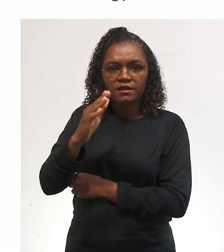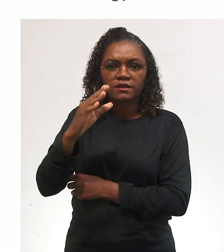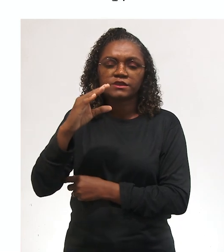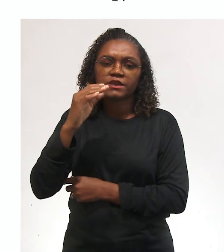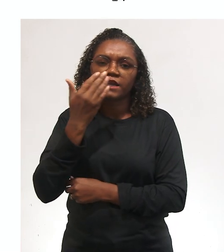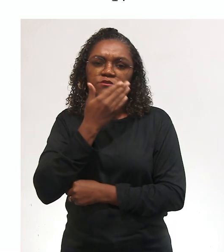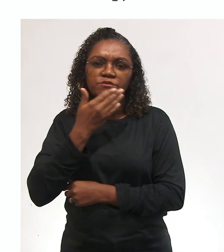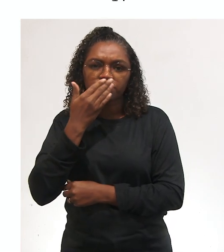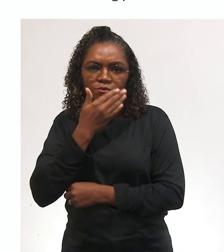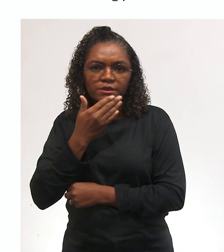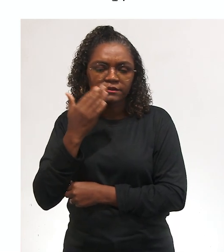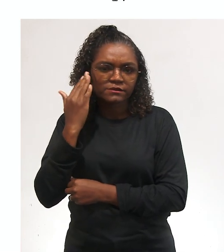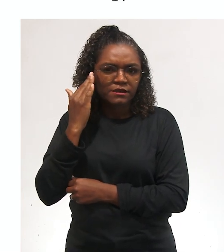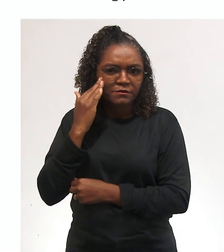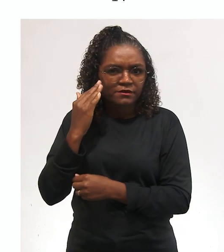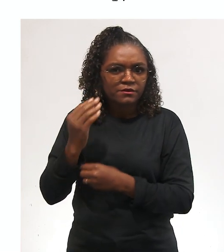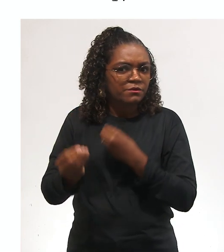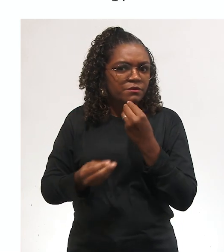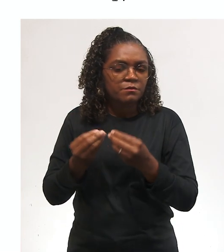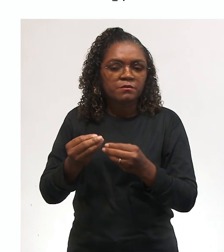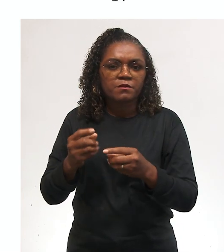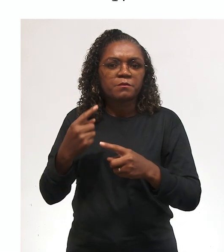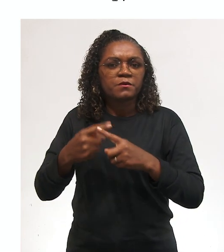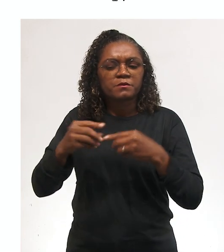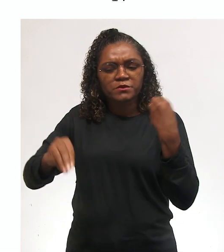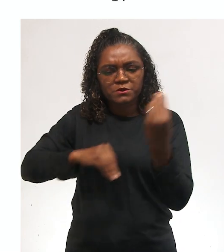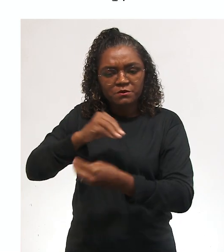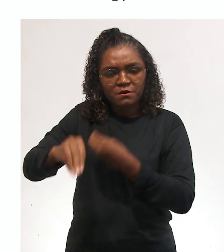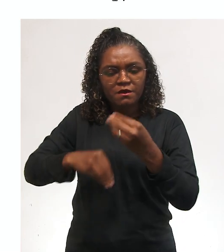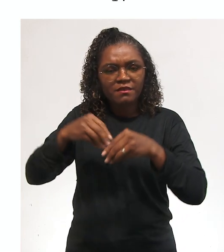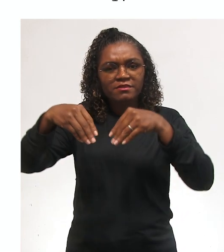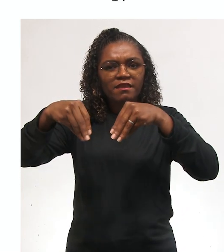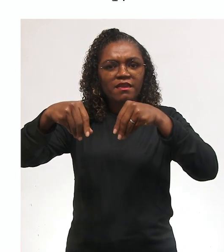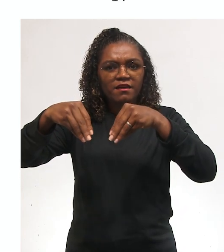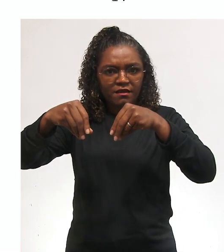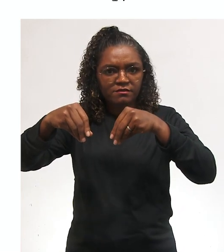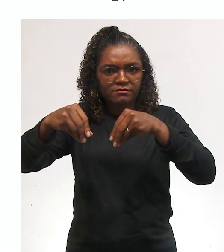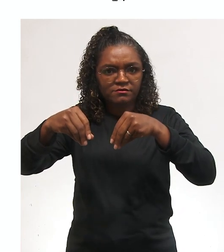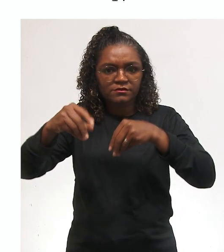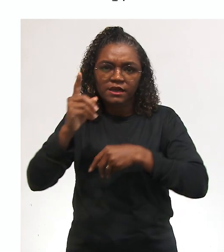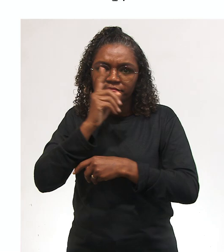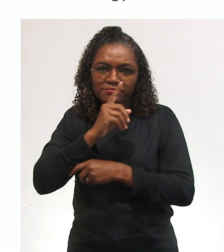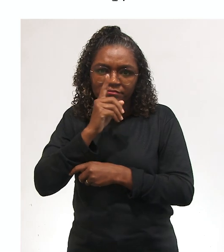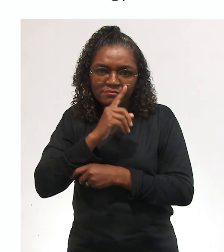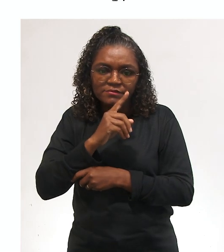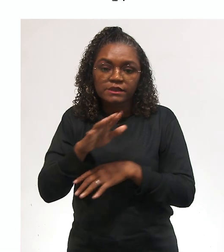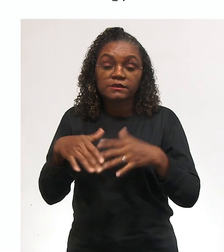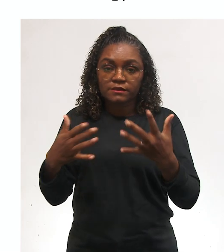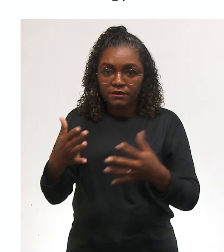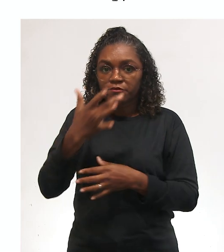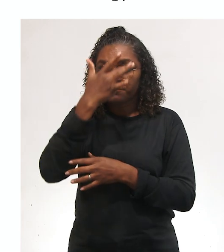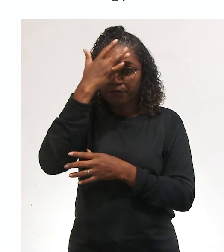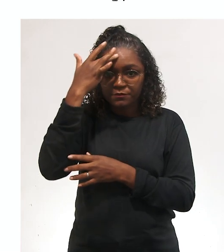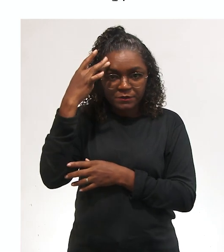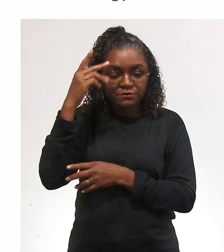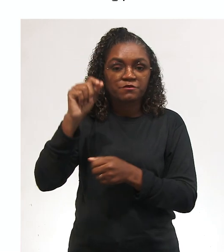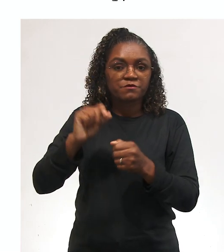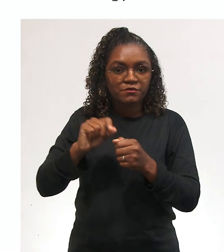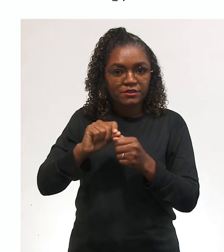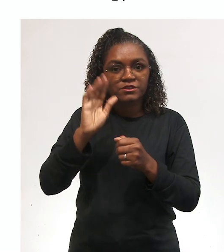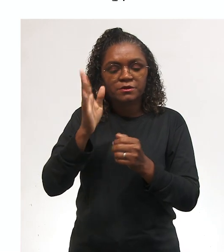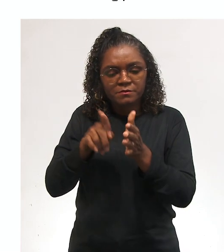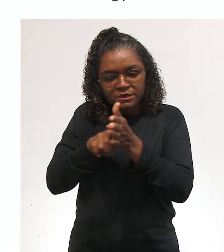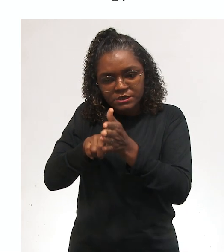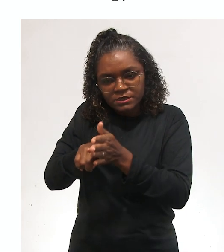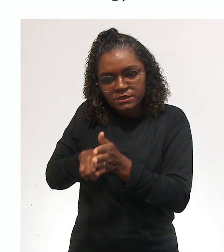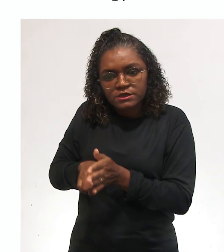determinada organização de produção de açúcar, né? Então, o pessoal fez lá o brainstorm, as